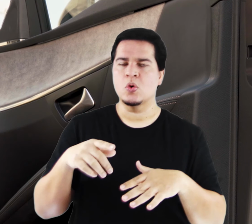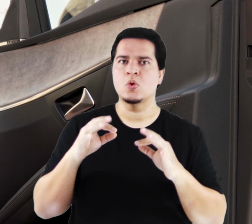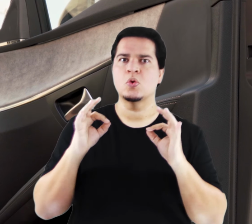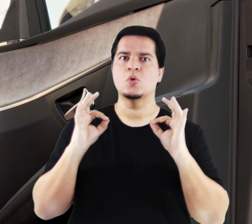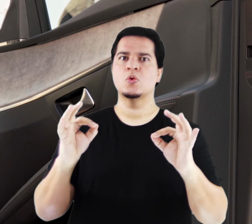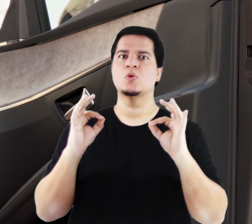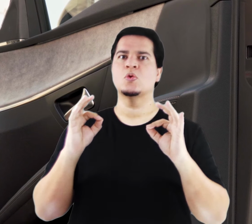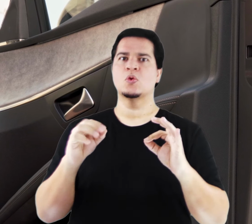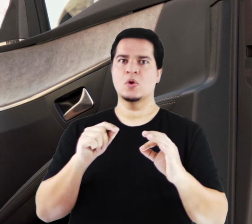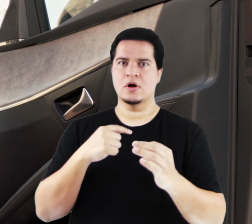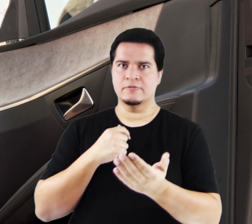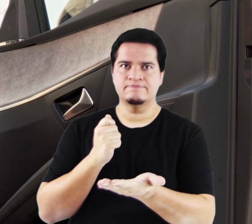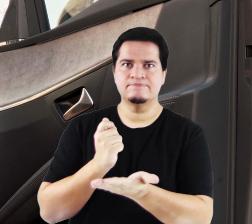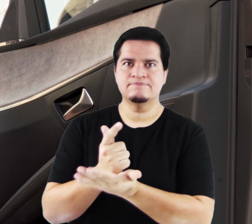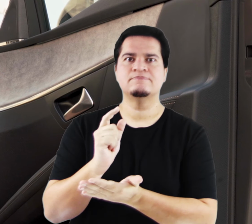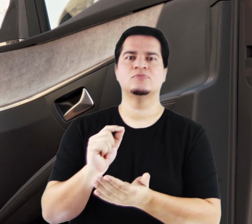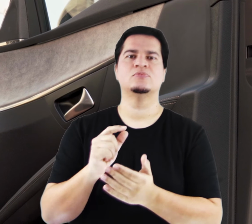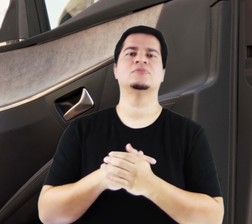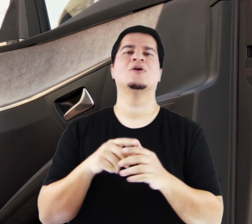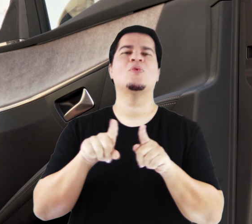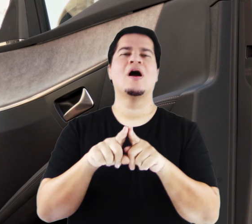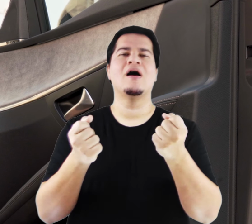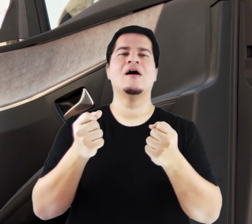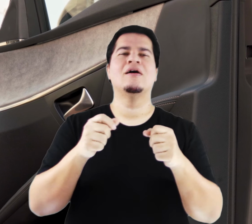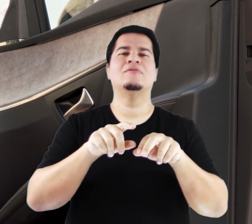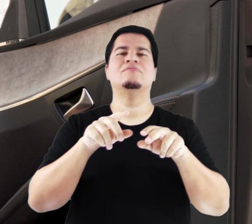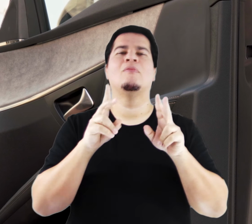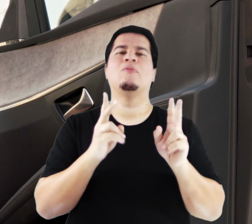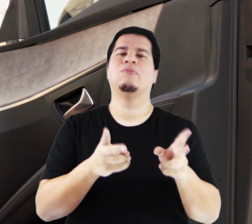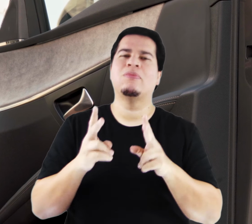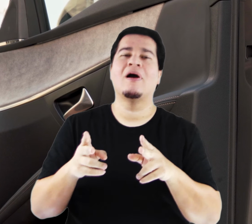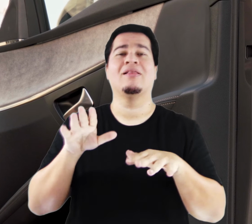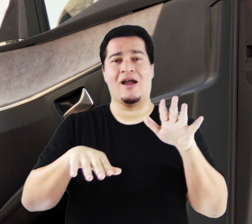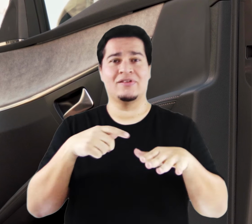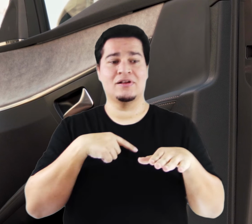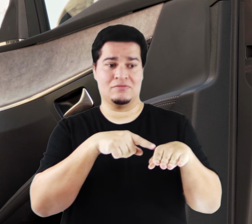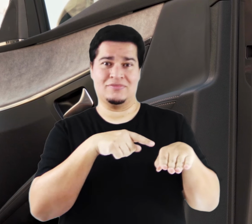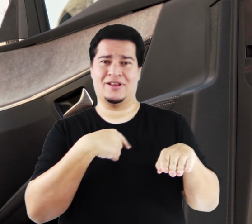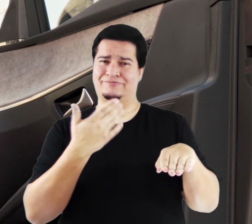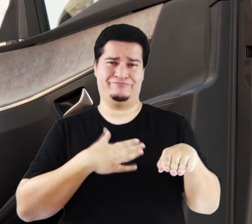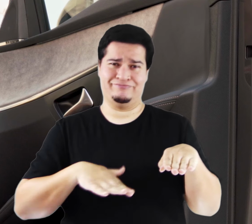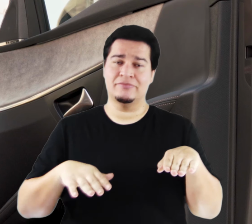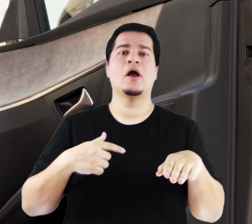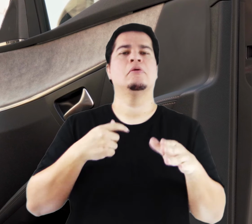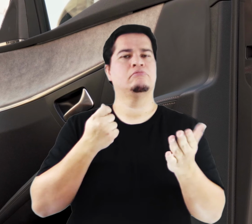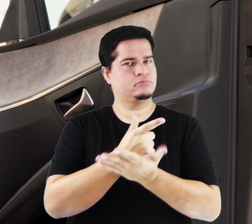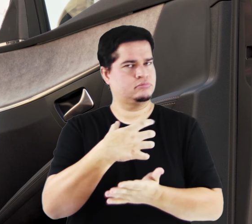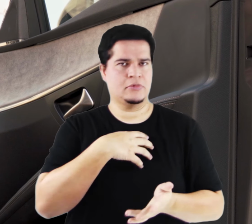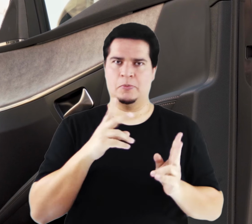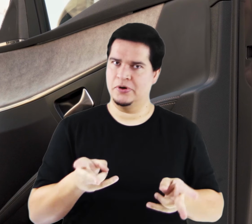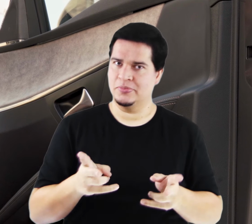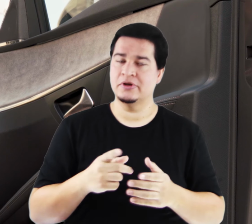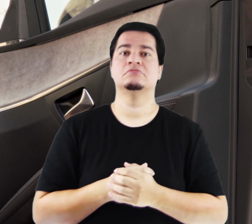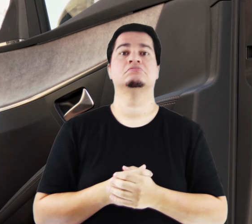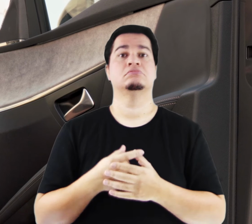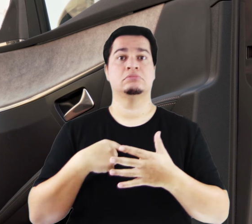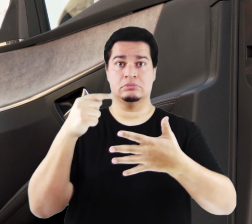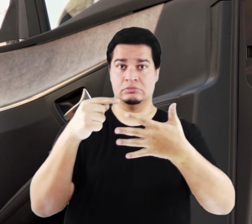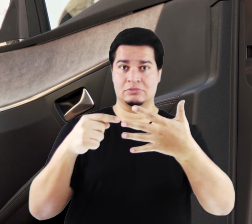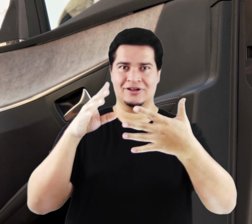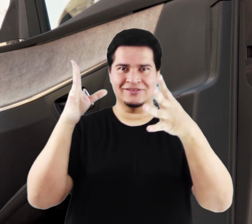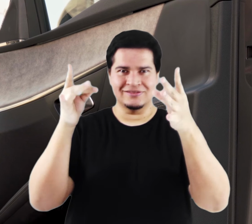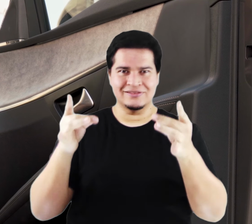sempre uma razão passional, mesmo que você não goste muito de carro. No fim das contas, os argumentos técnicos entram ali mais como material de